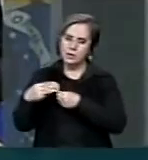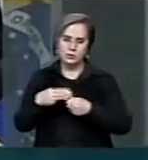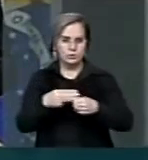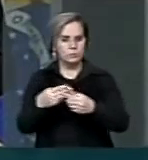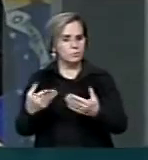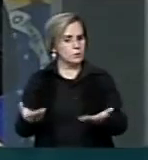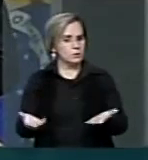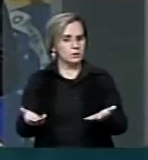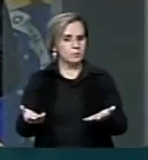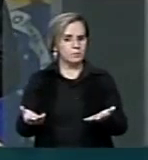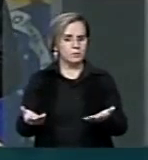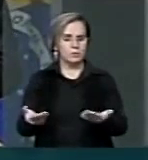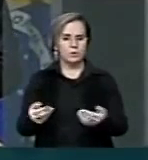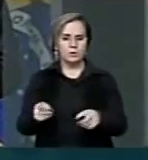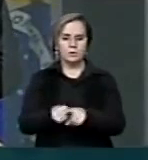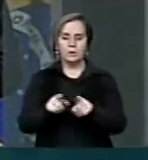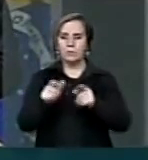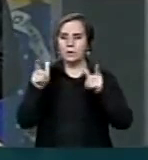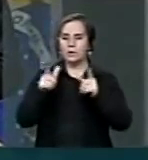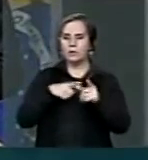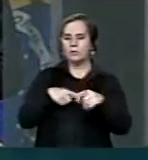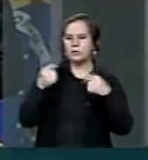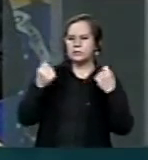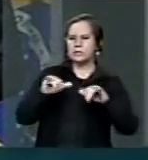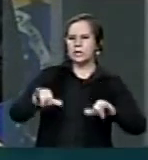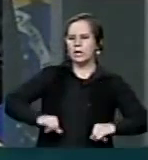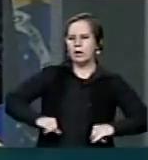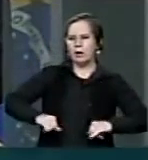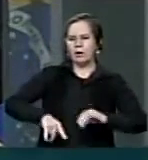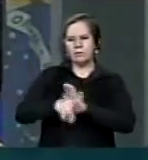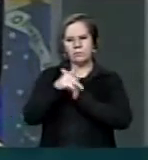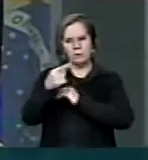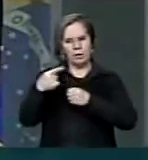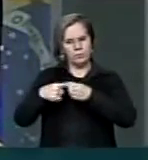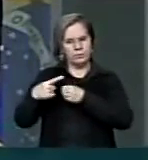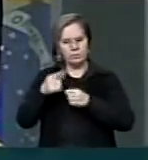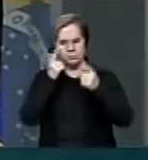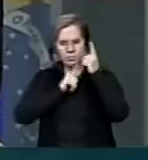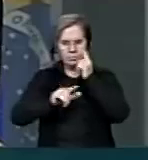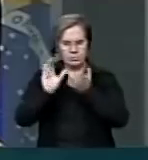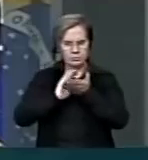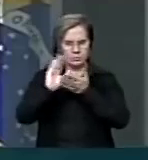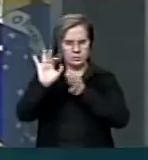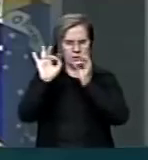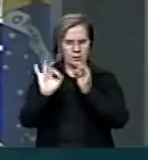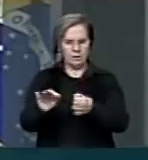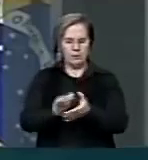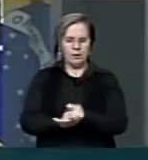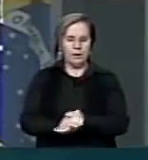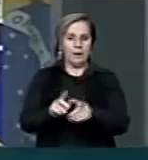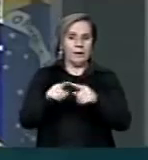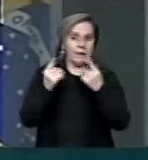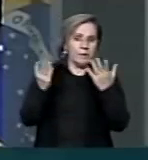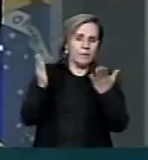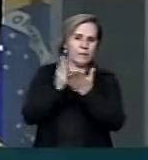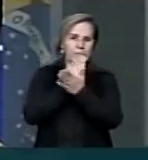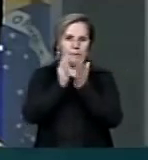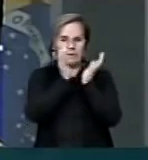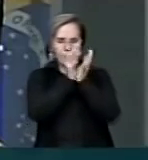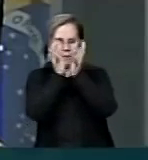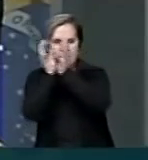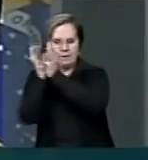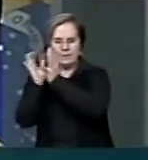pode-se dizer, aonde aperta o sapato daquele município. E o fato é que alguns